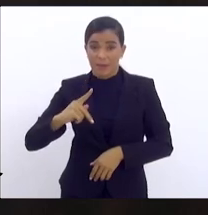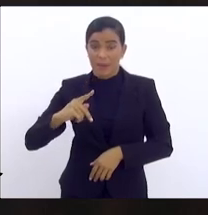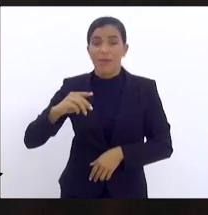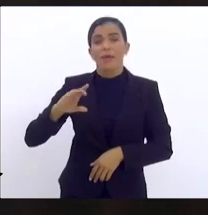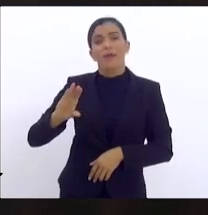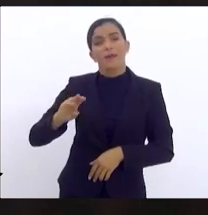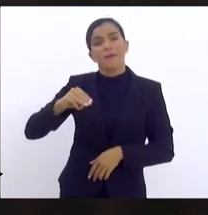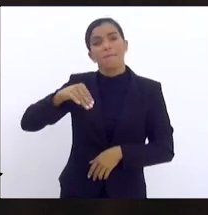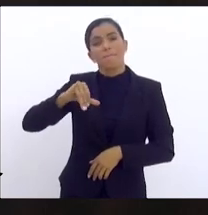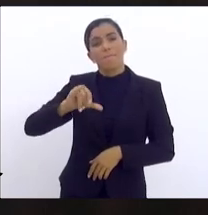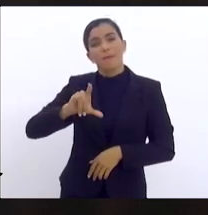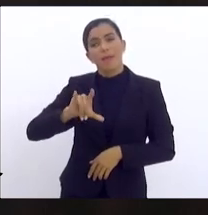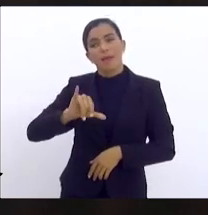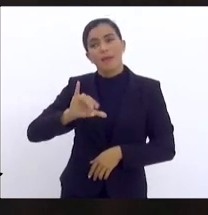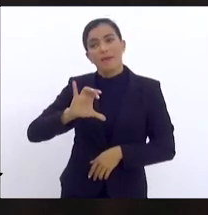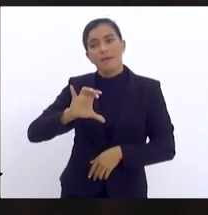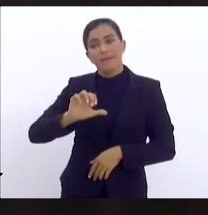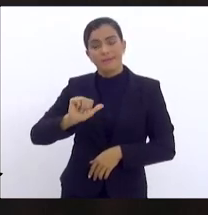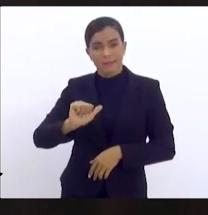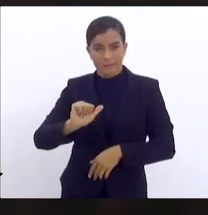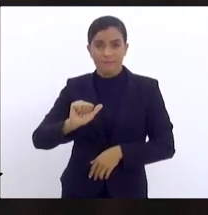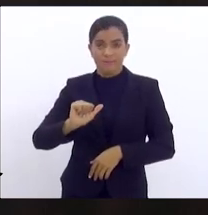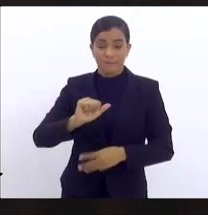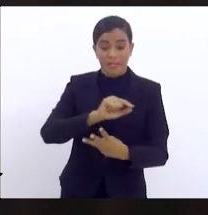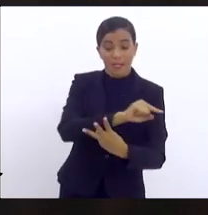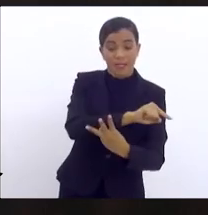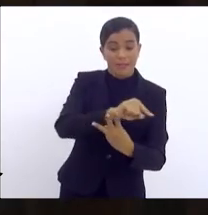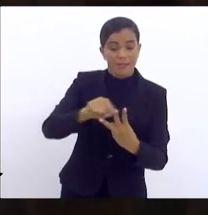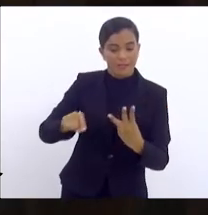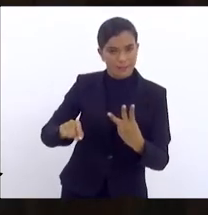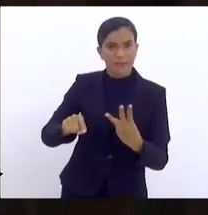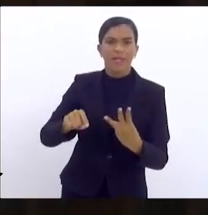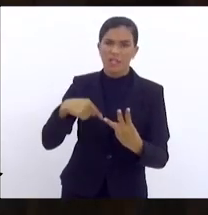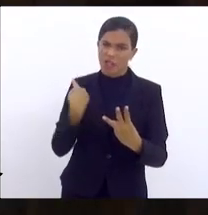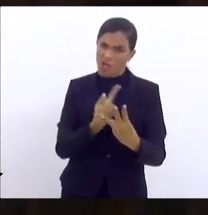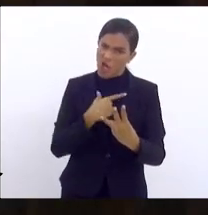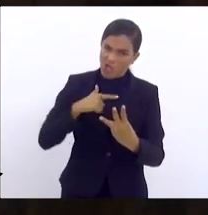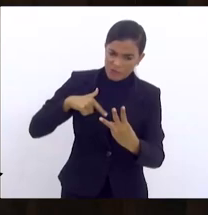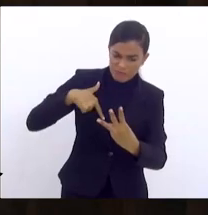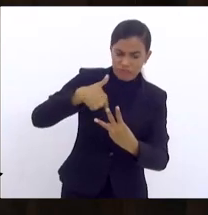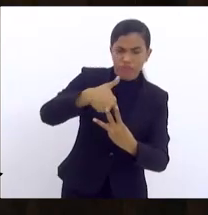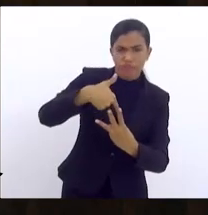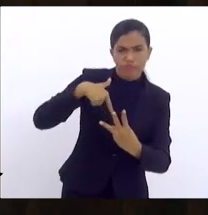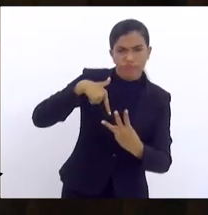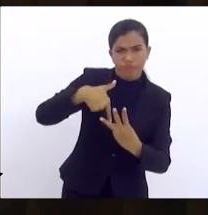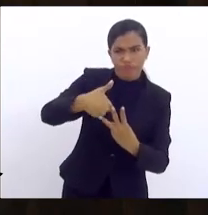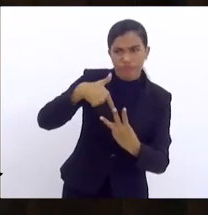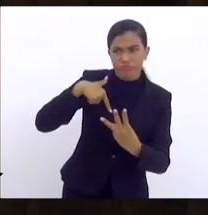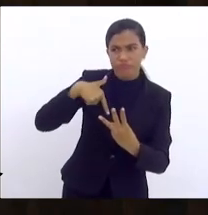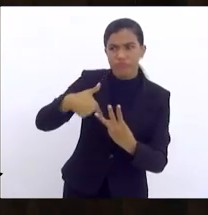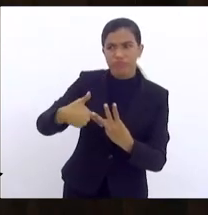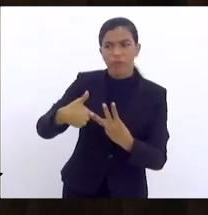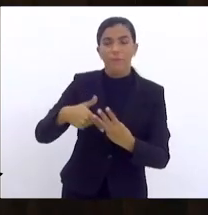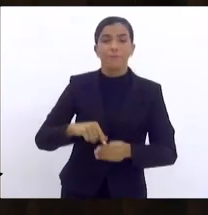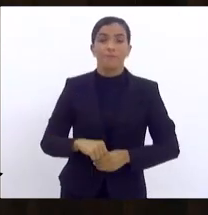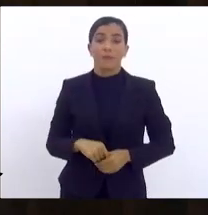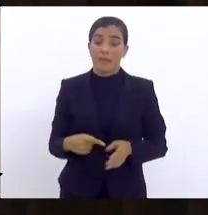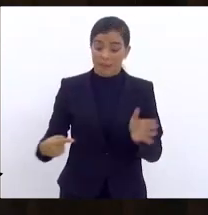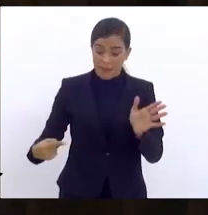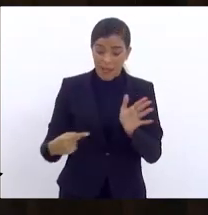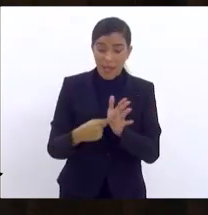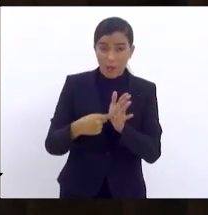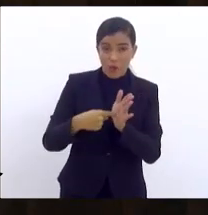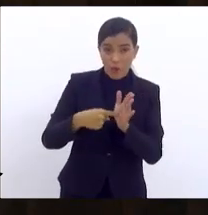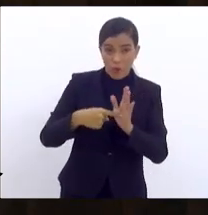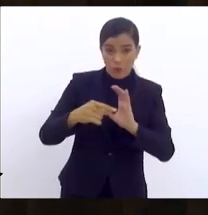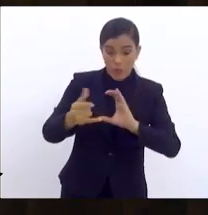facções sofrem operações nossas sempre com inteligência com as denúncias chegadas sempre